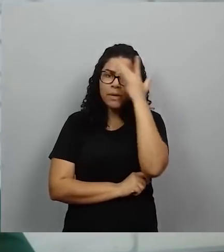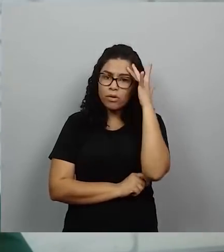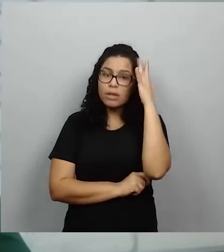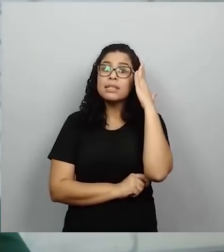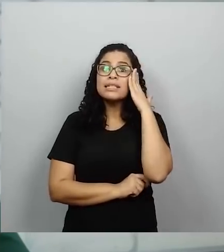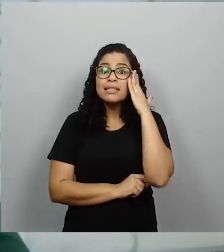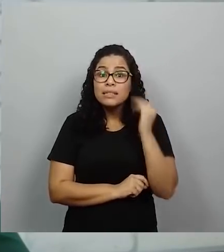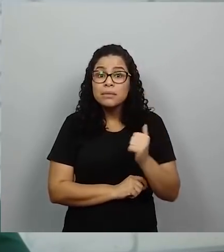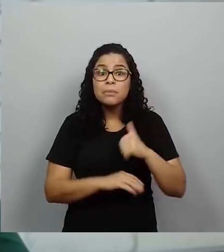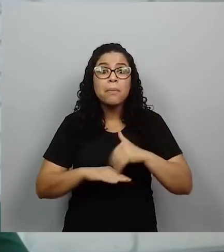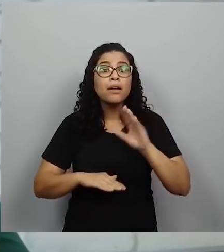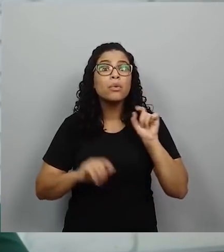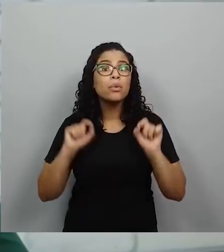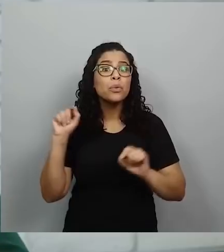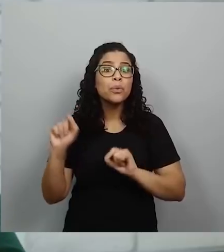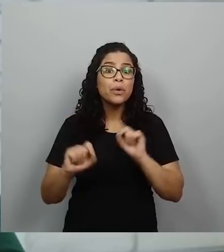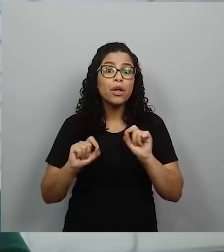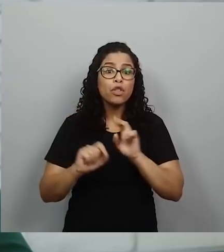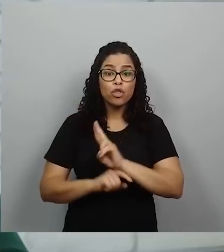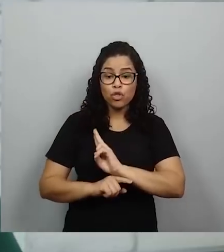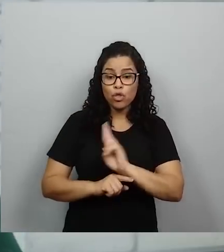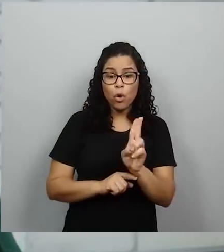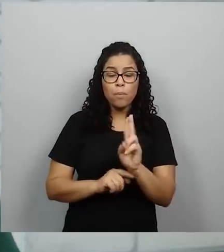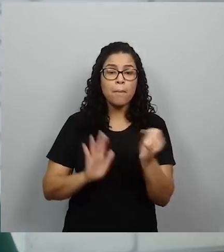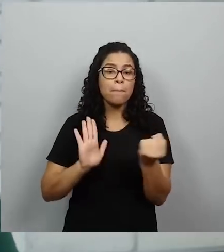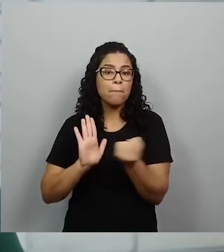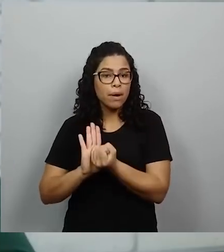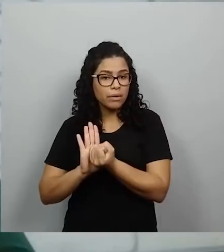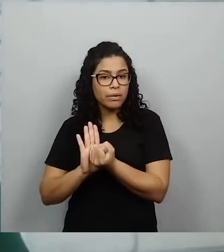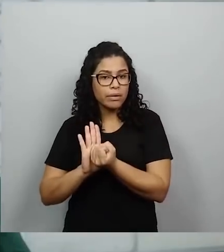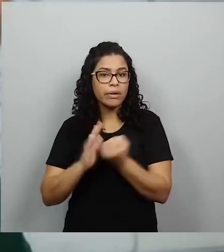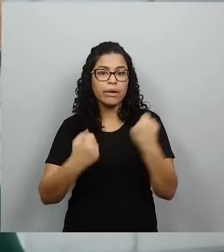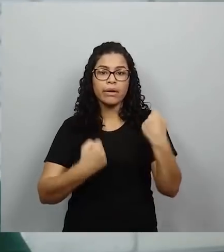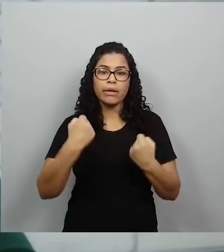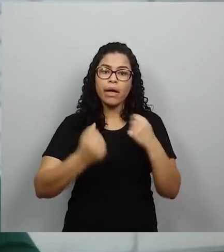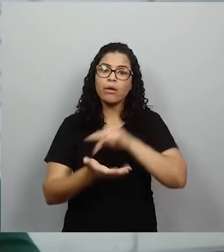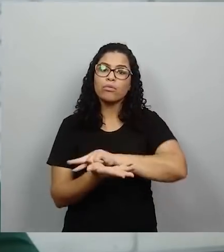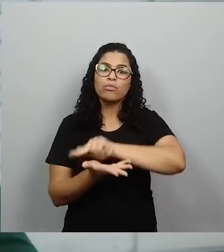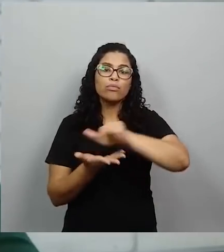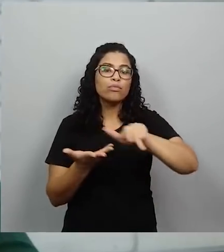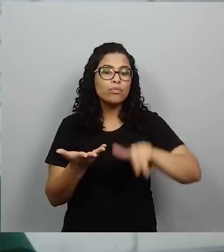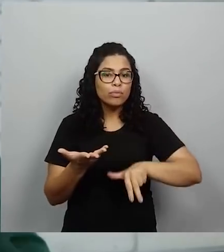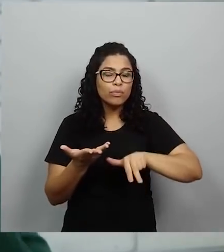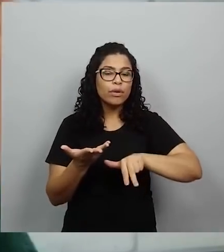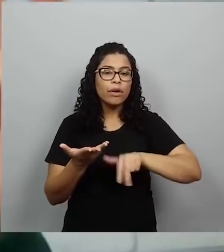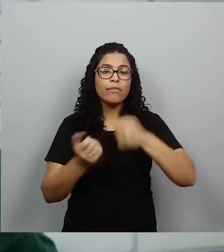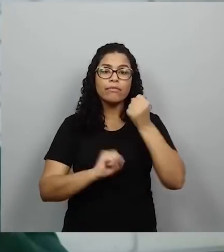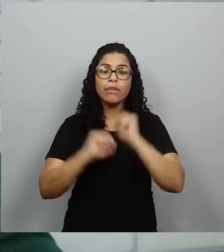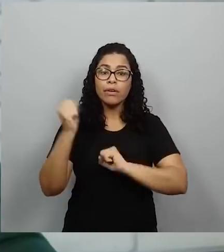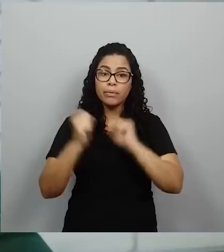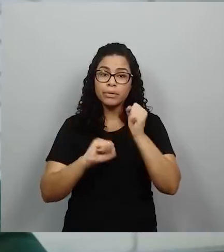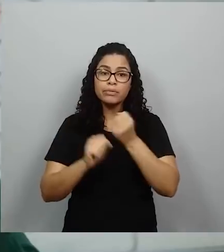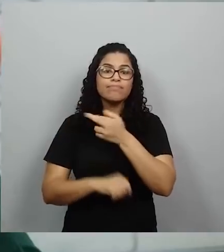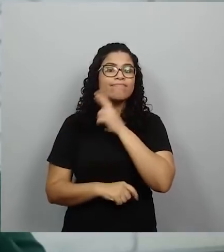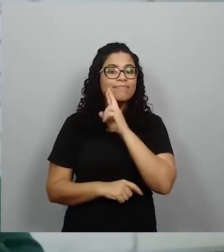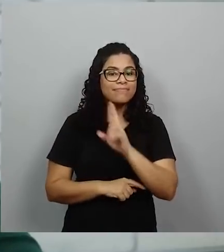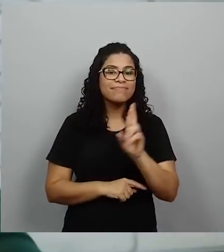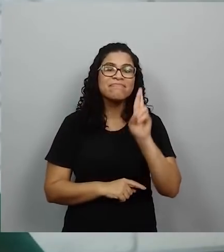As pessoas sabem mais o nome de marcas, tipos de carro,